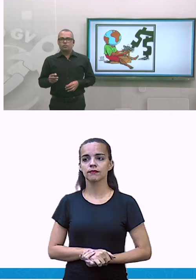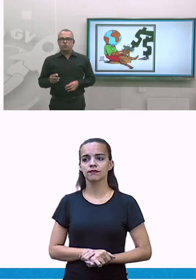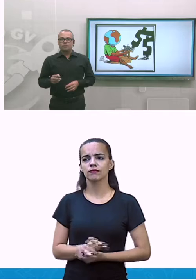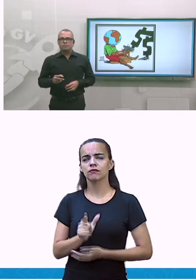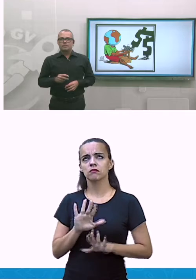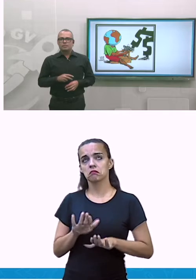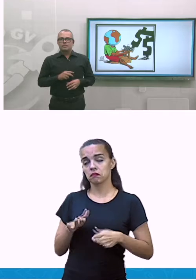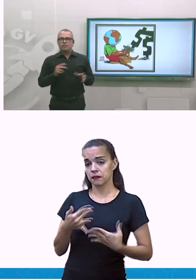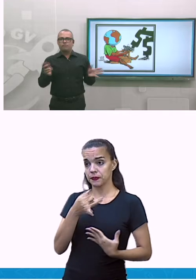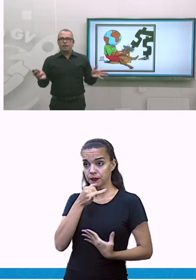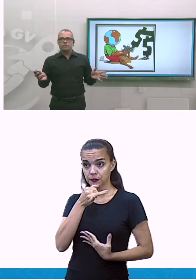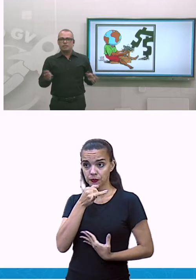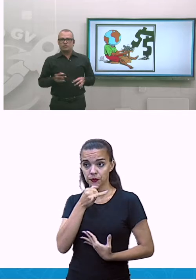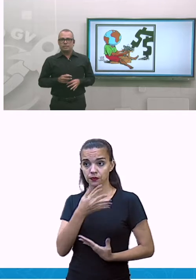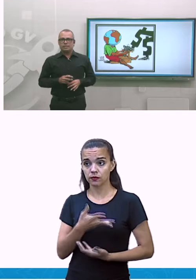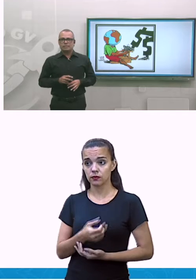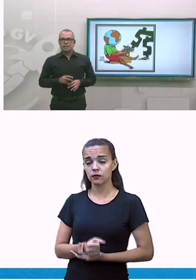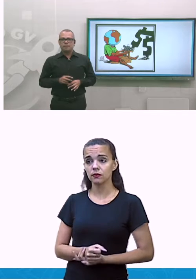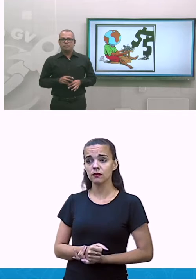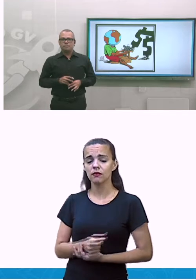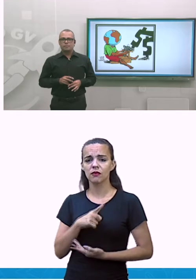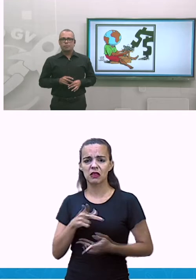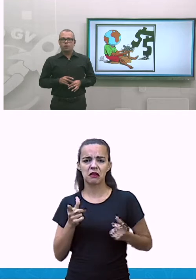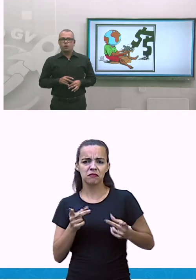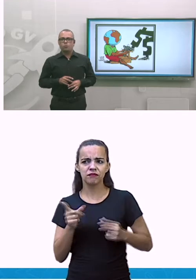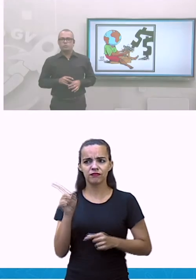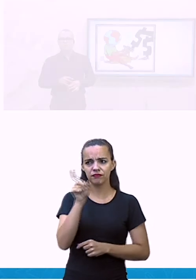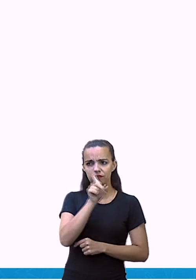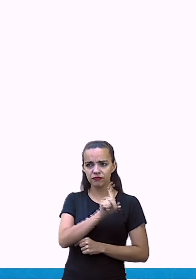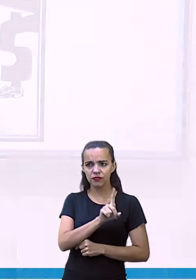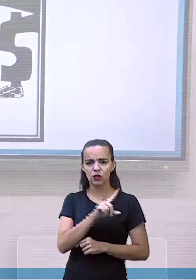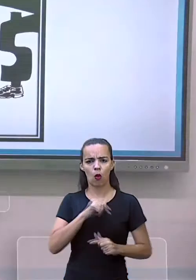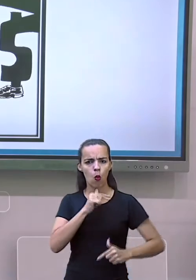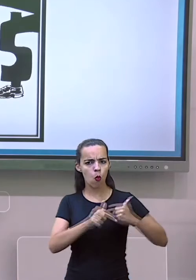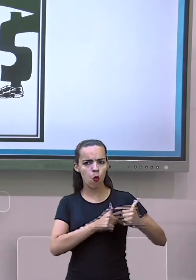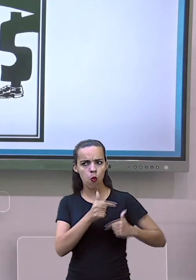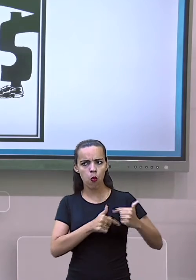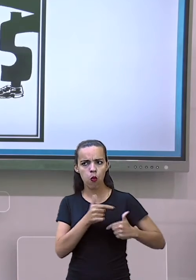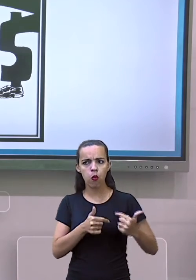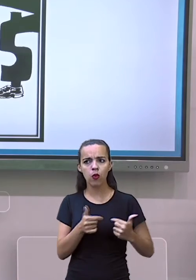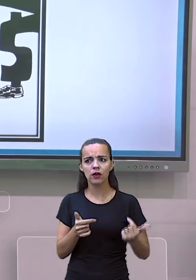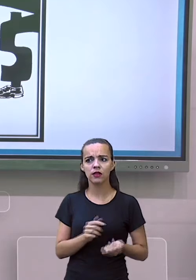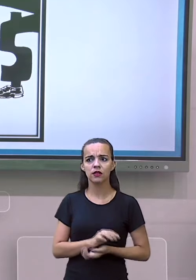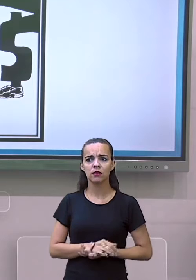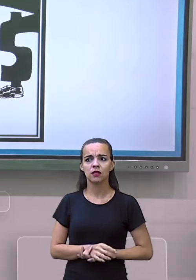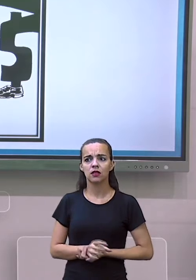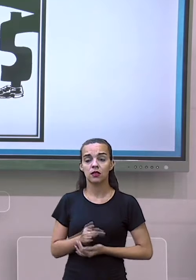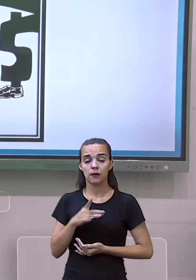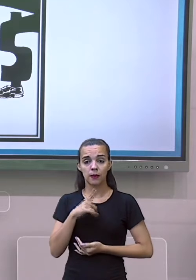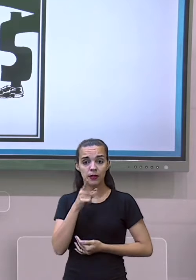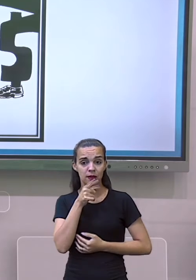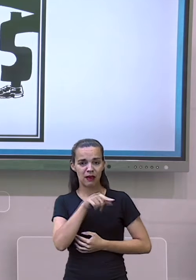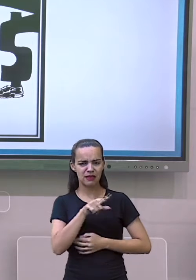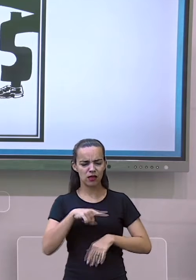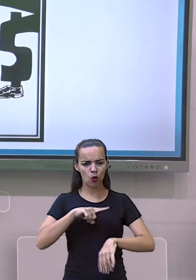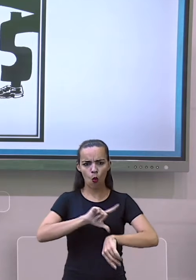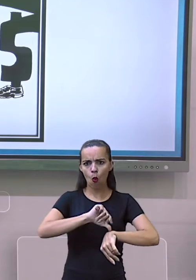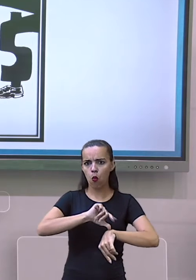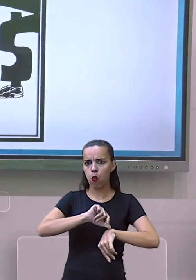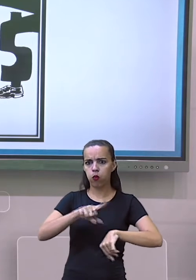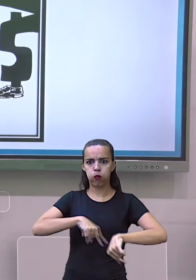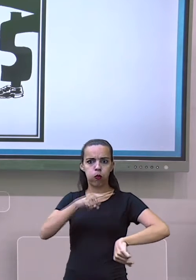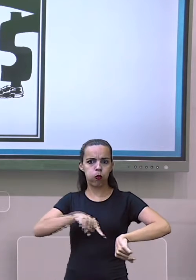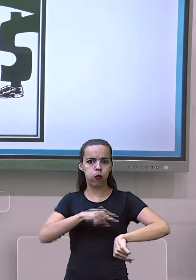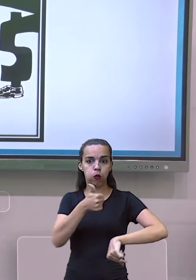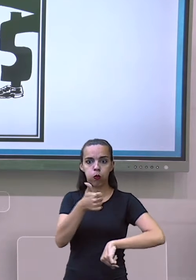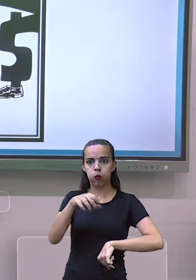ou seja, ceifando as vidas, né? Morriam muitos trabalhadores. Jornadas de trabalho de até 18 horas,